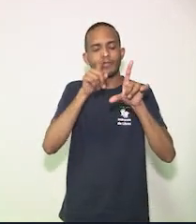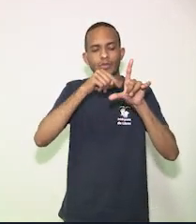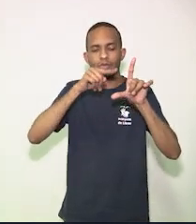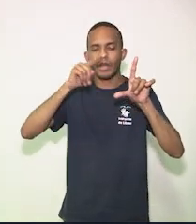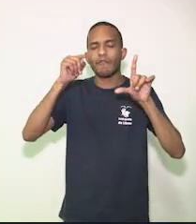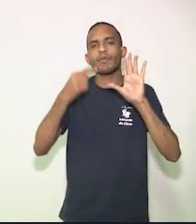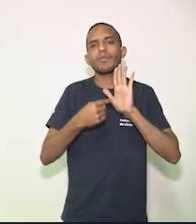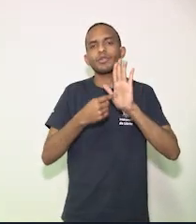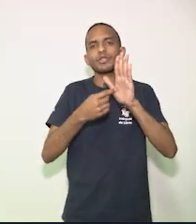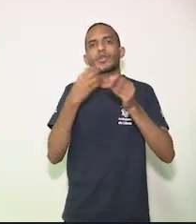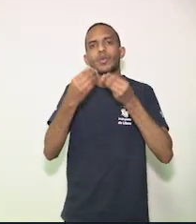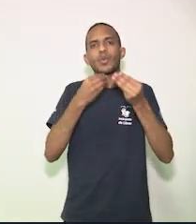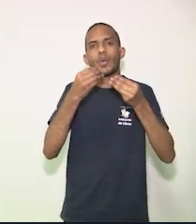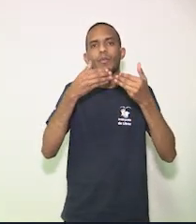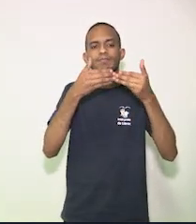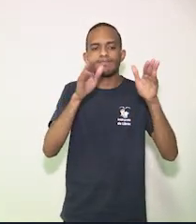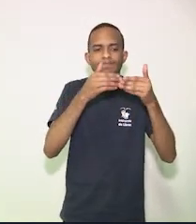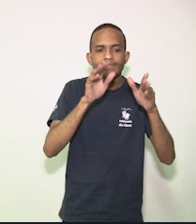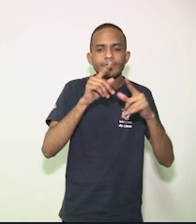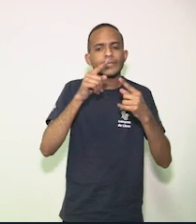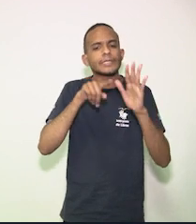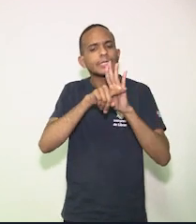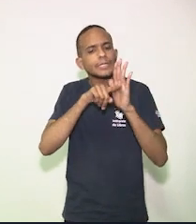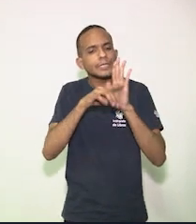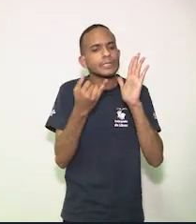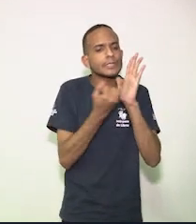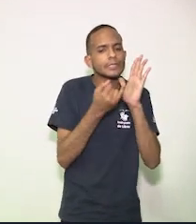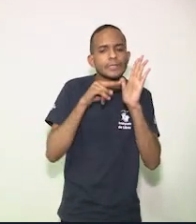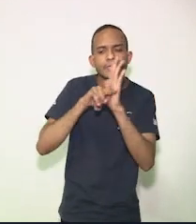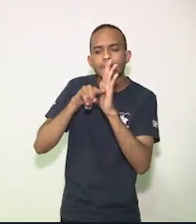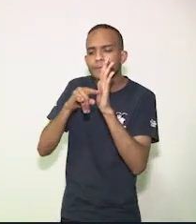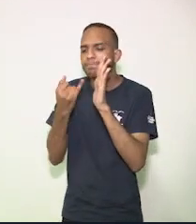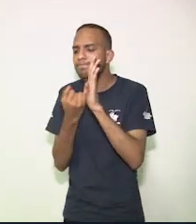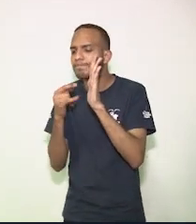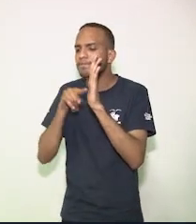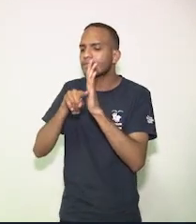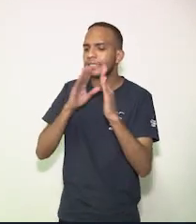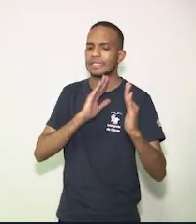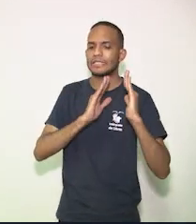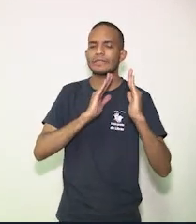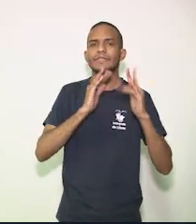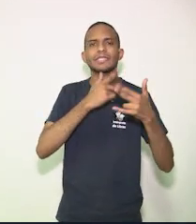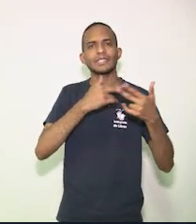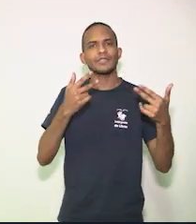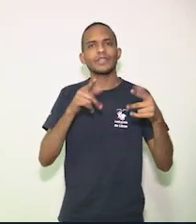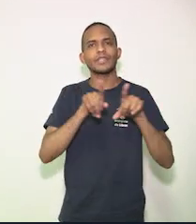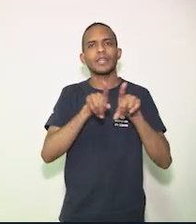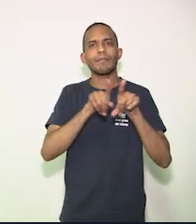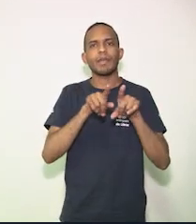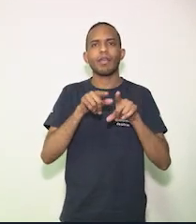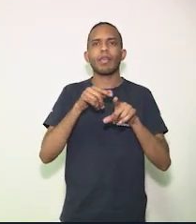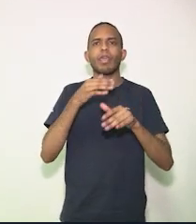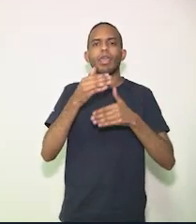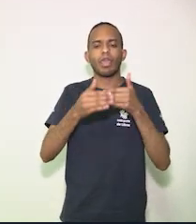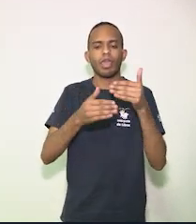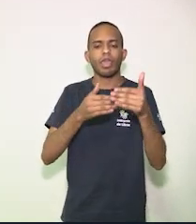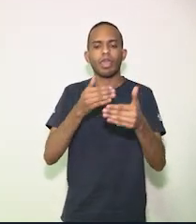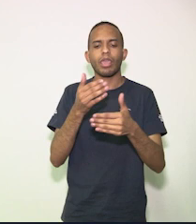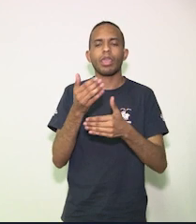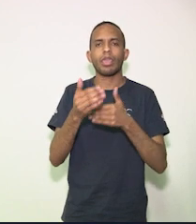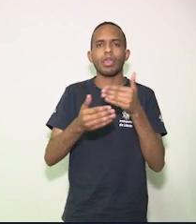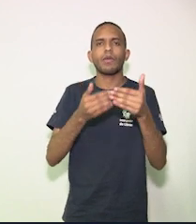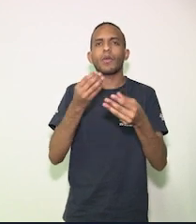vai demonstrando a realização de cada inquérito nas fases de descenso, de